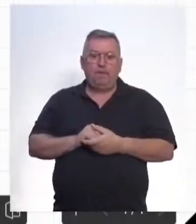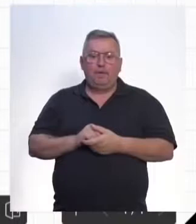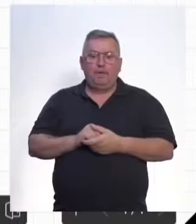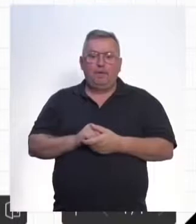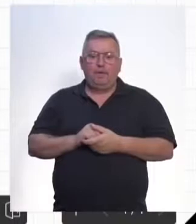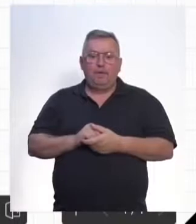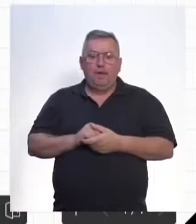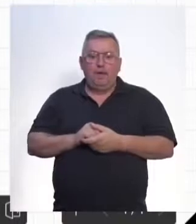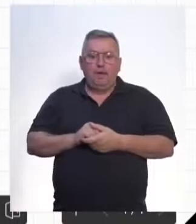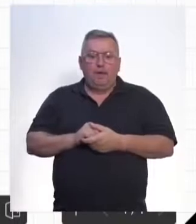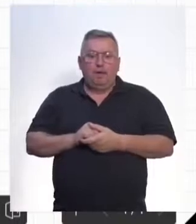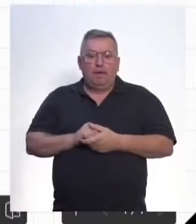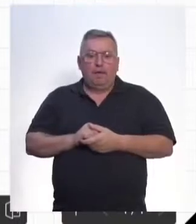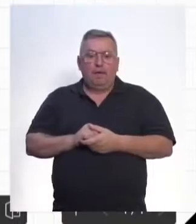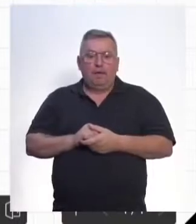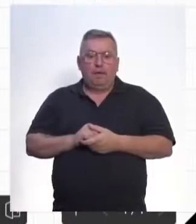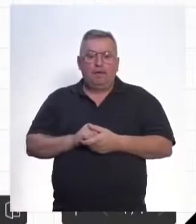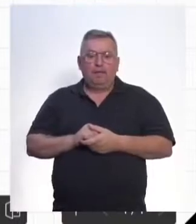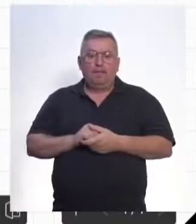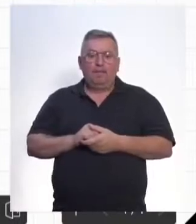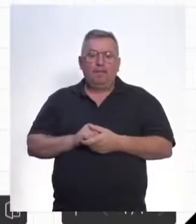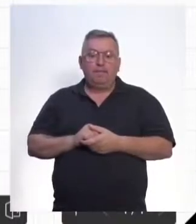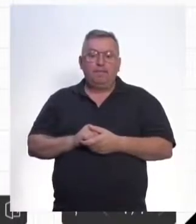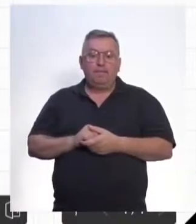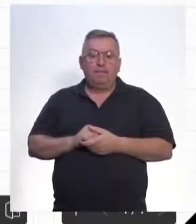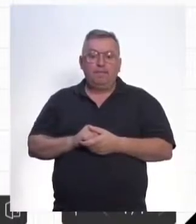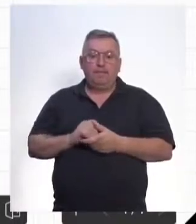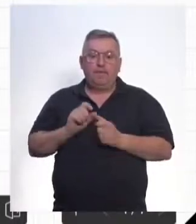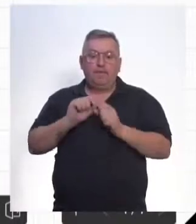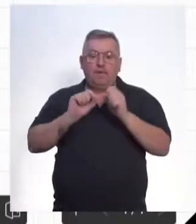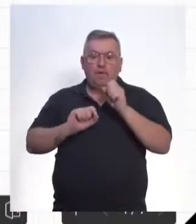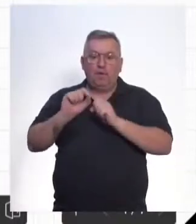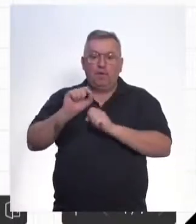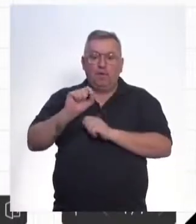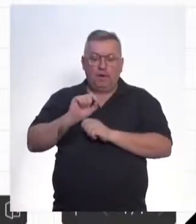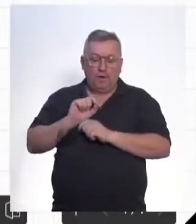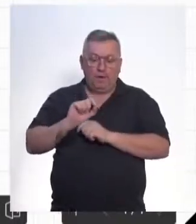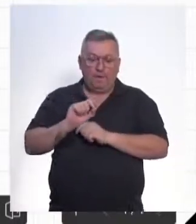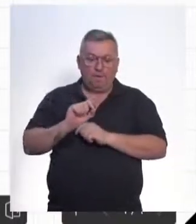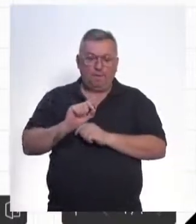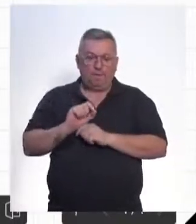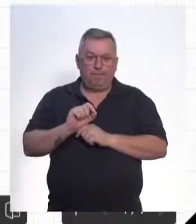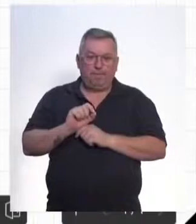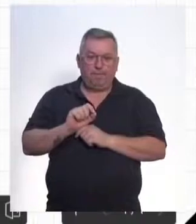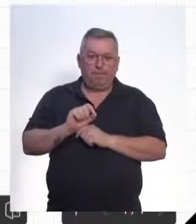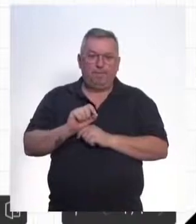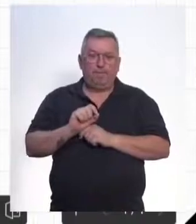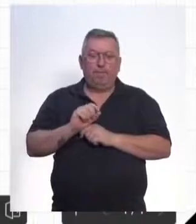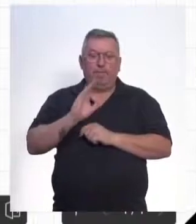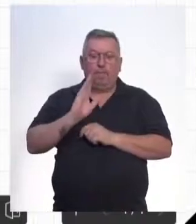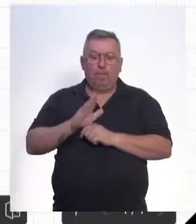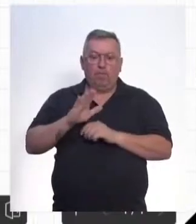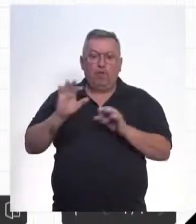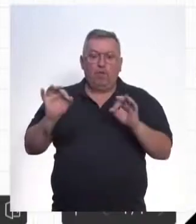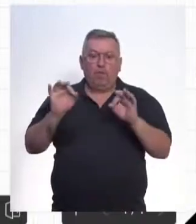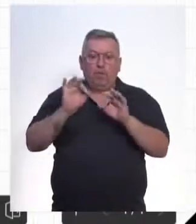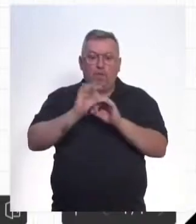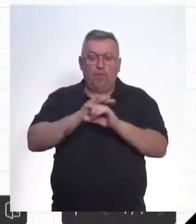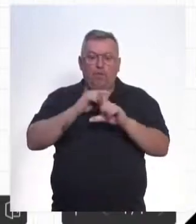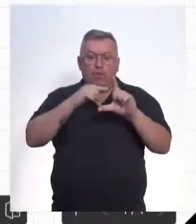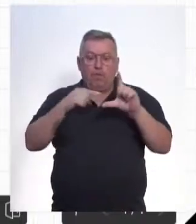Opa, esse daqui saiu um pouquinho fora, mas vamos lá. Então, o que eu vou fazer agora? Já